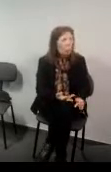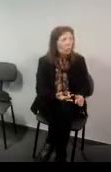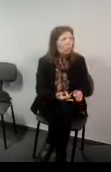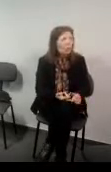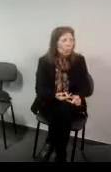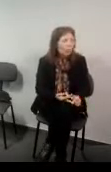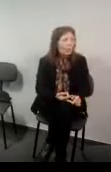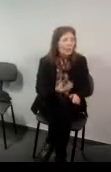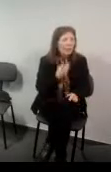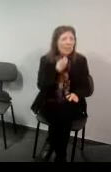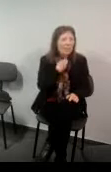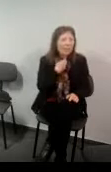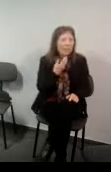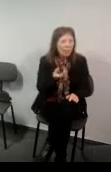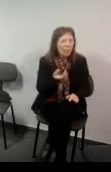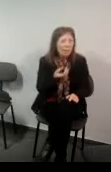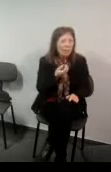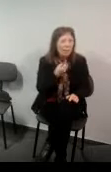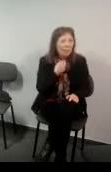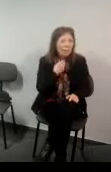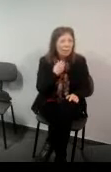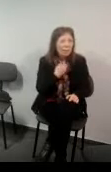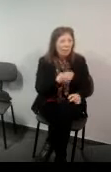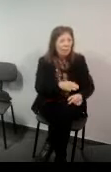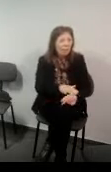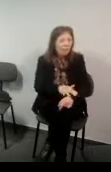no corpo. Porque, às vezes, ele... O que vocês estão de grosseirão?